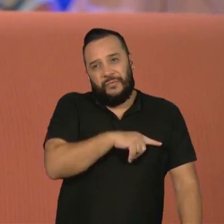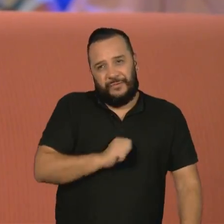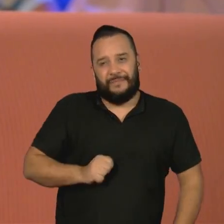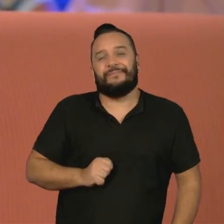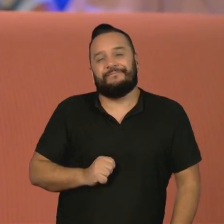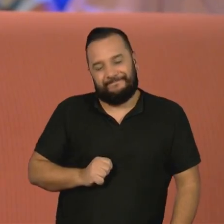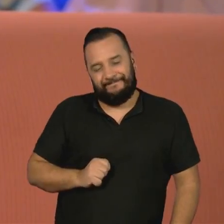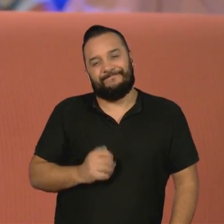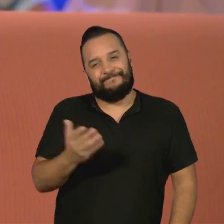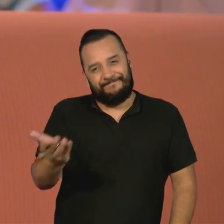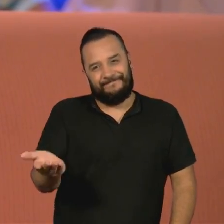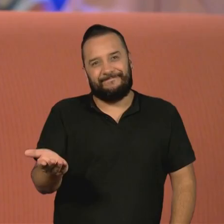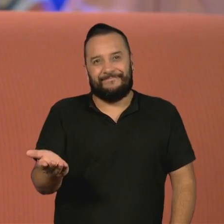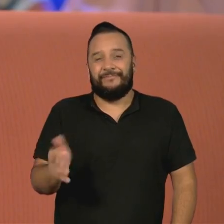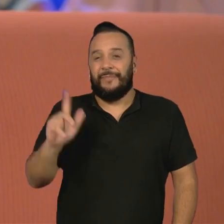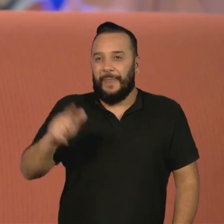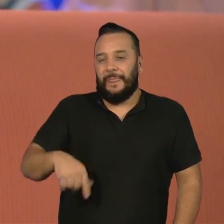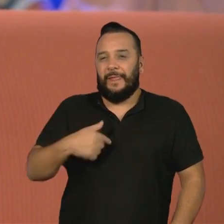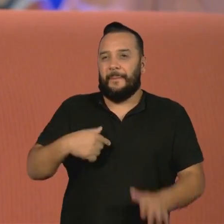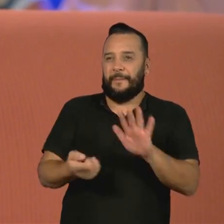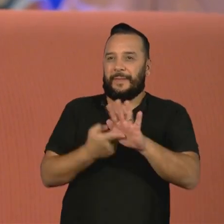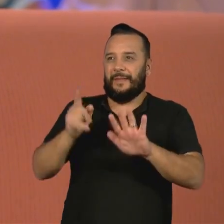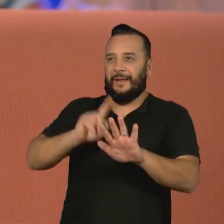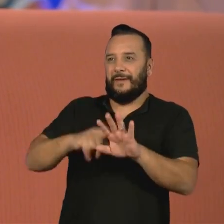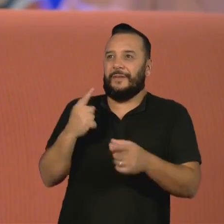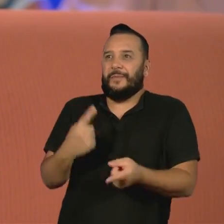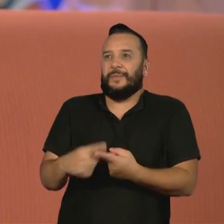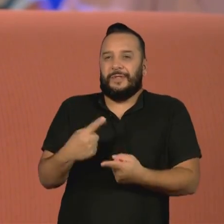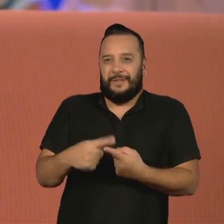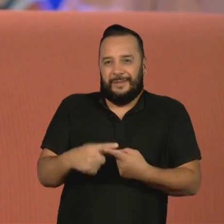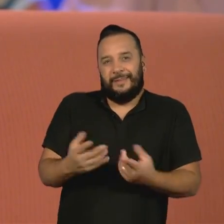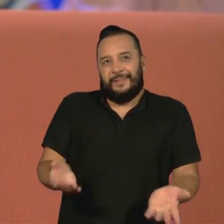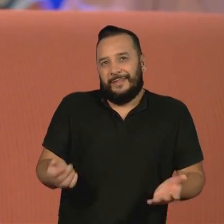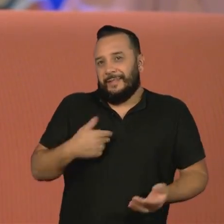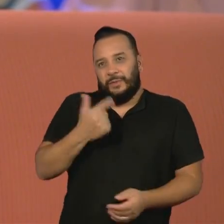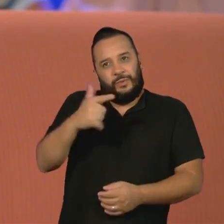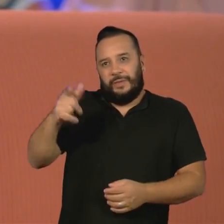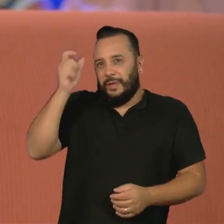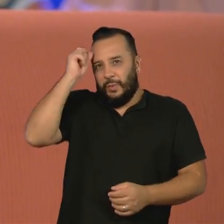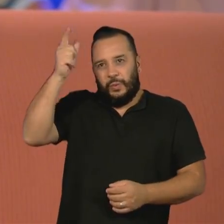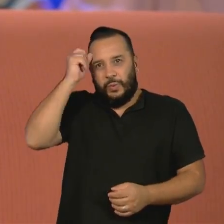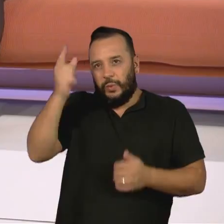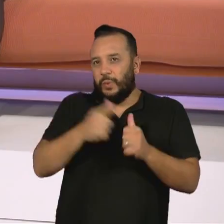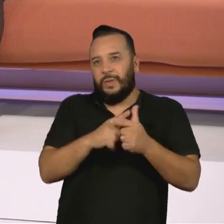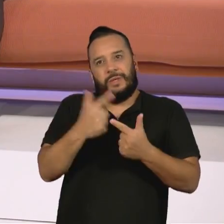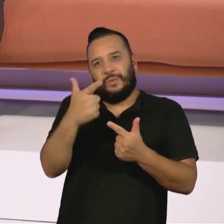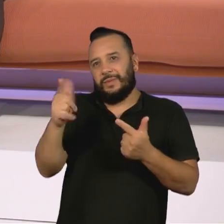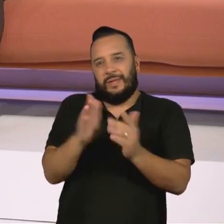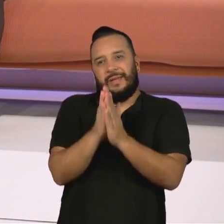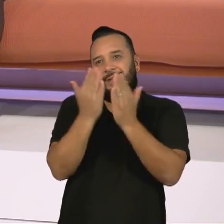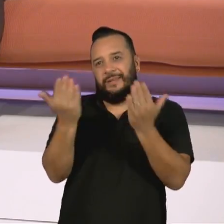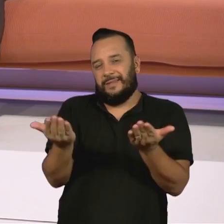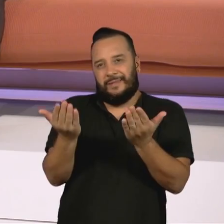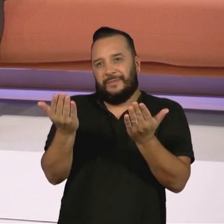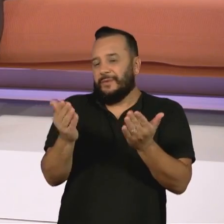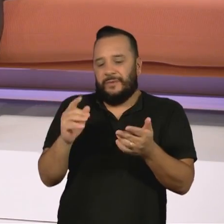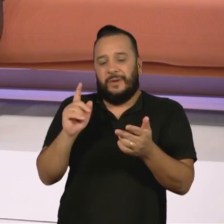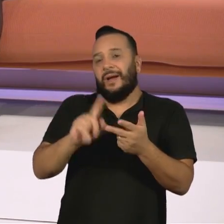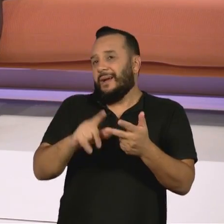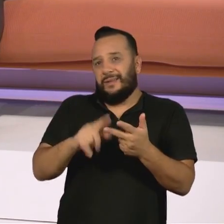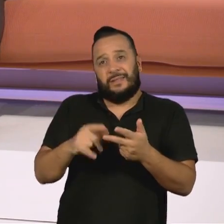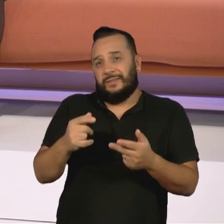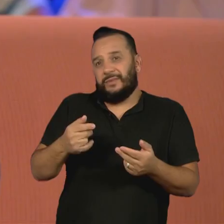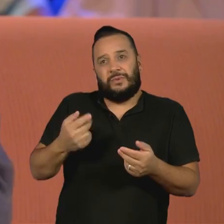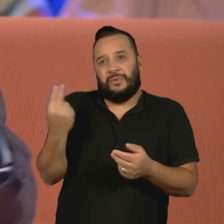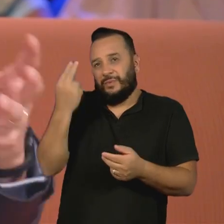essa é a metáfora, que uma sociedade onde você não tem cultura, onde você não tem livro, é uma sociedade estéril, é uma sociedade que não consegue